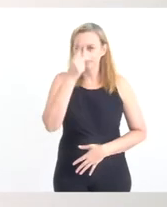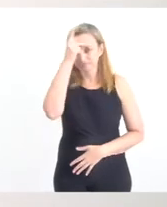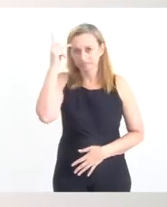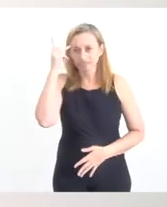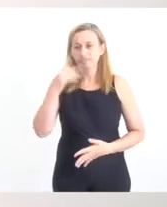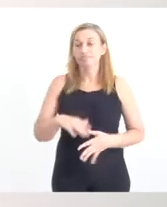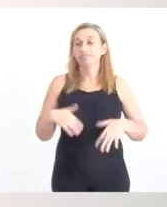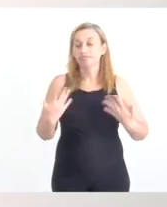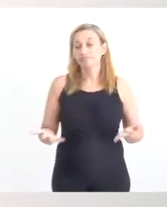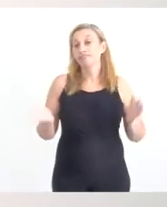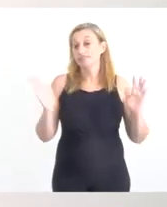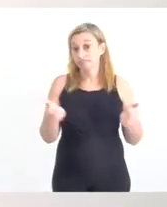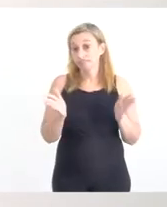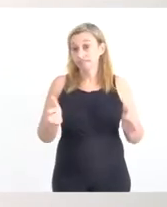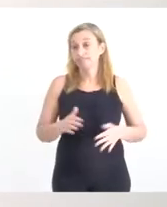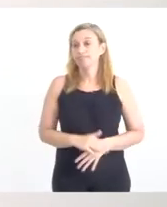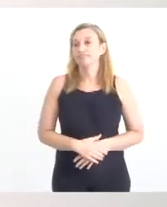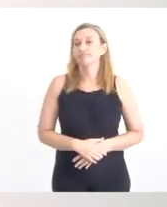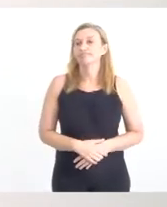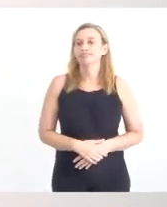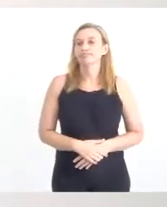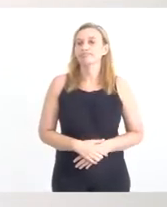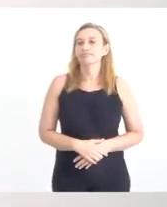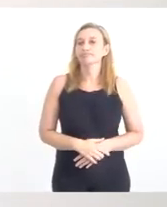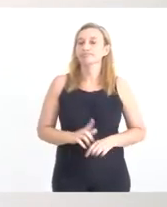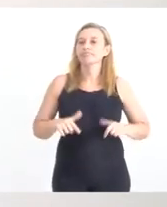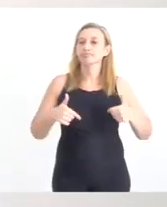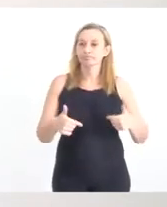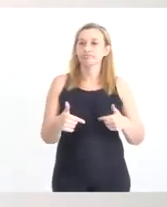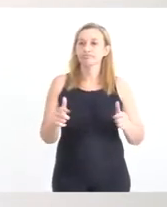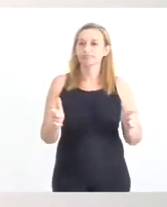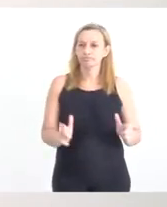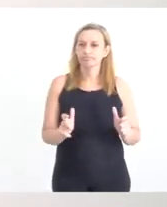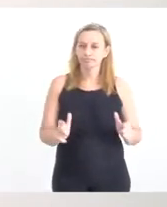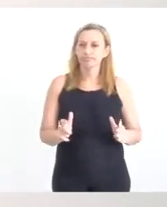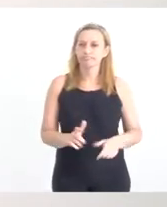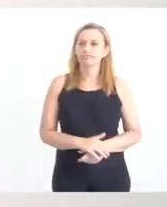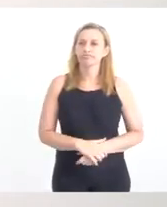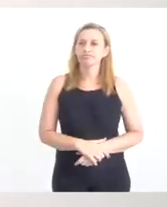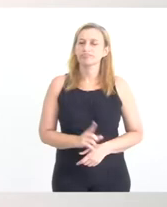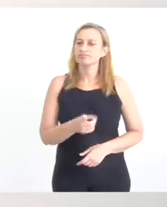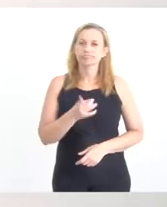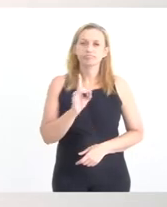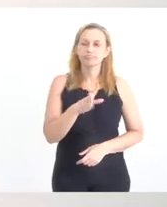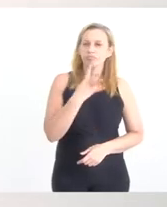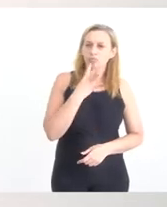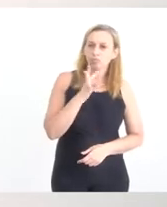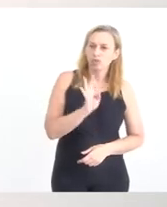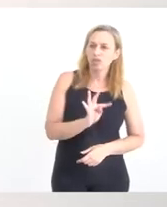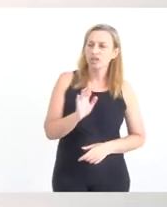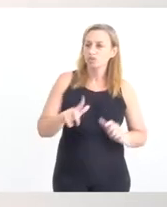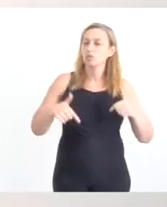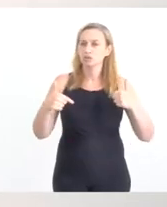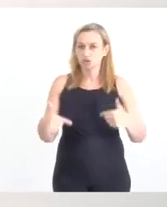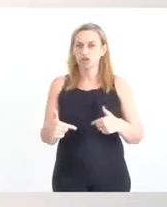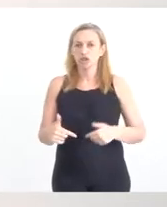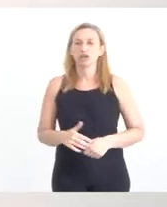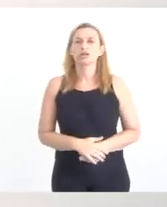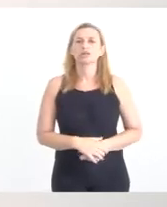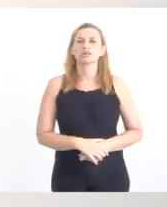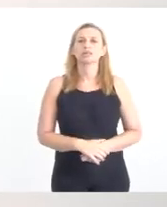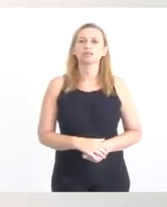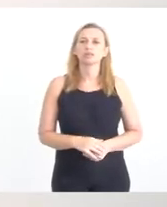pessoas Então hoje aqui nesse ato a gente não só reconhece as ações